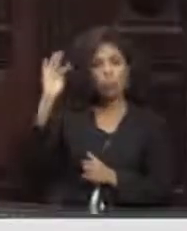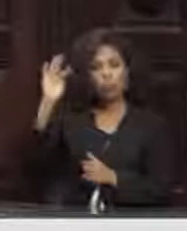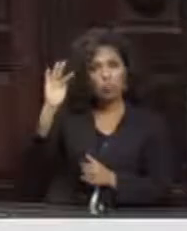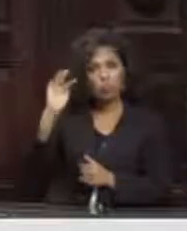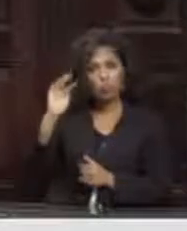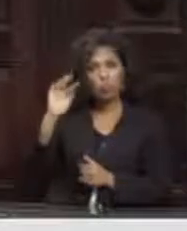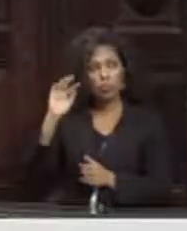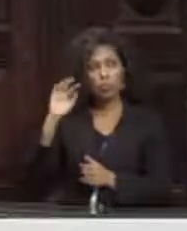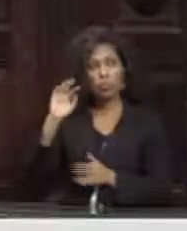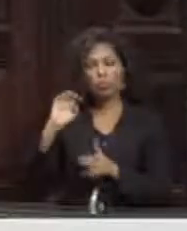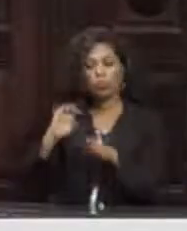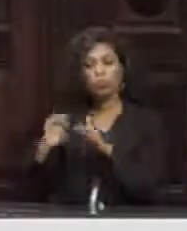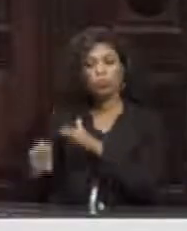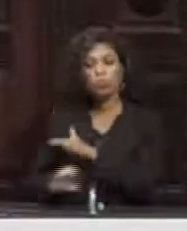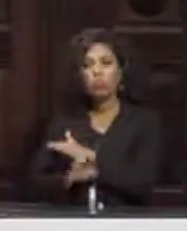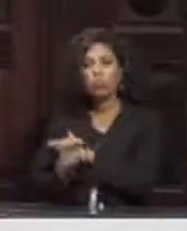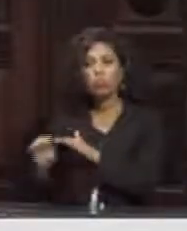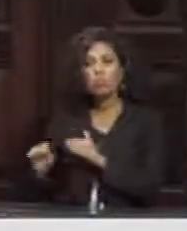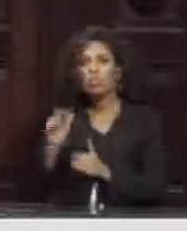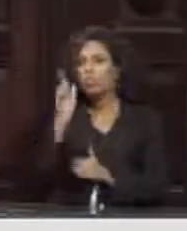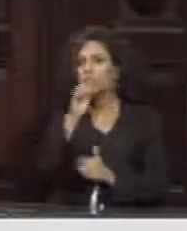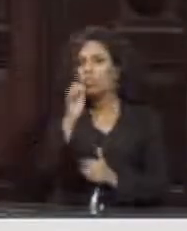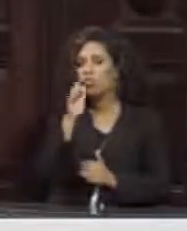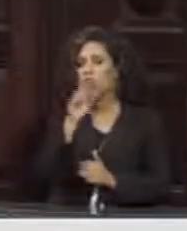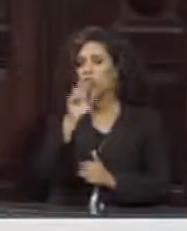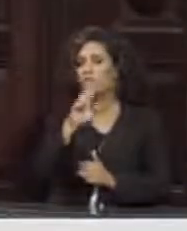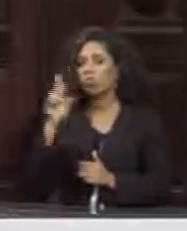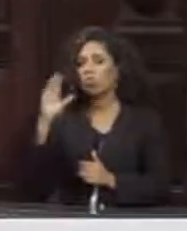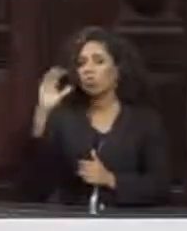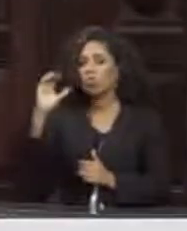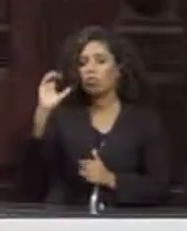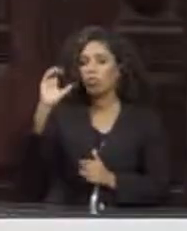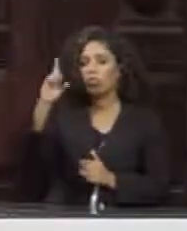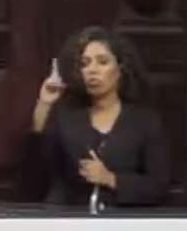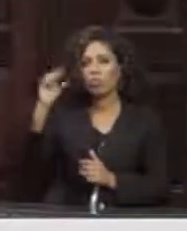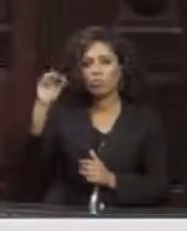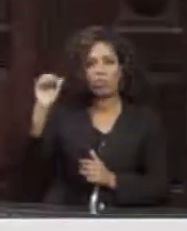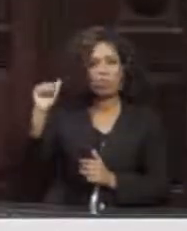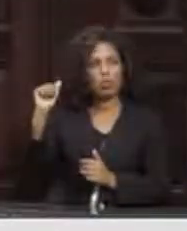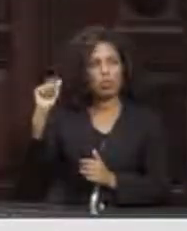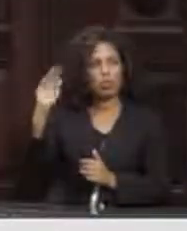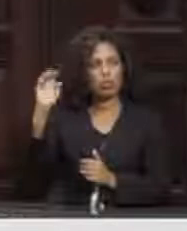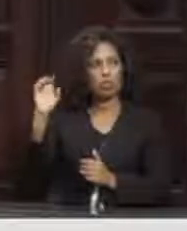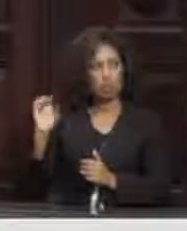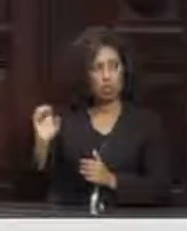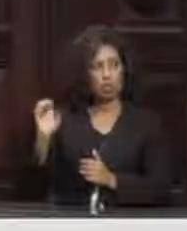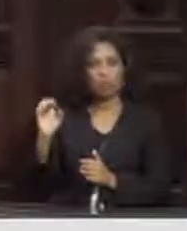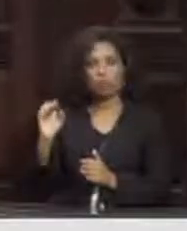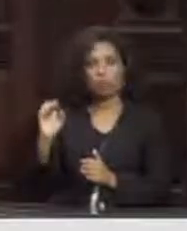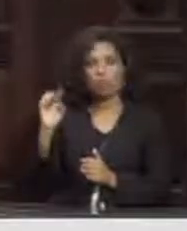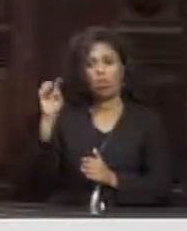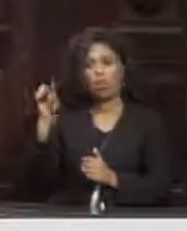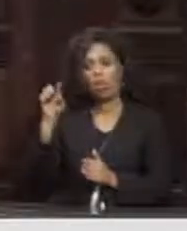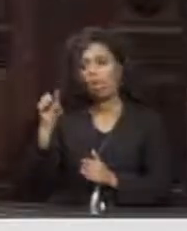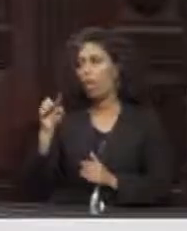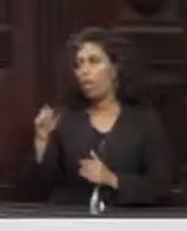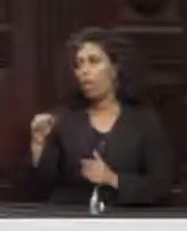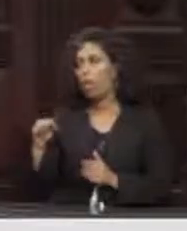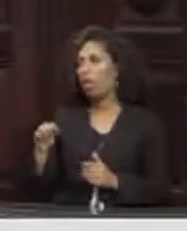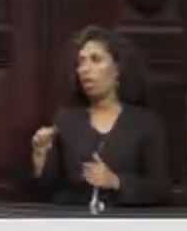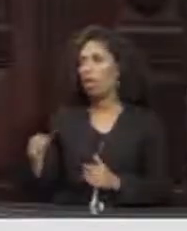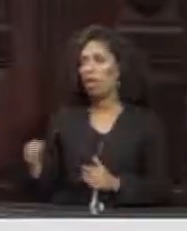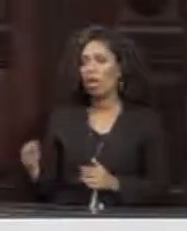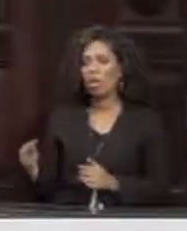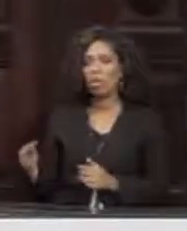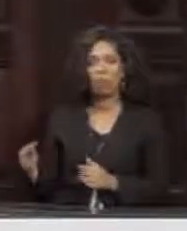será privatizada. A luta continua muito grande e a cada dia vai ficar maior. Mas